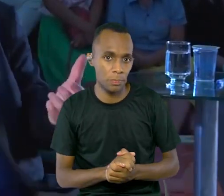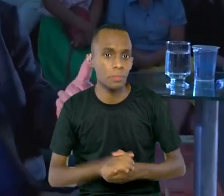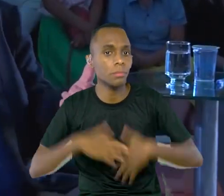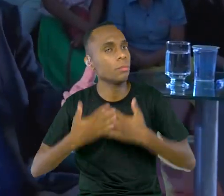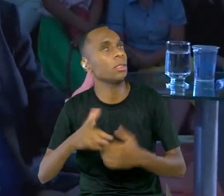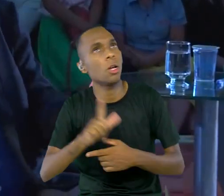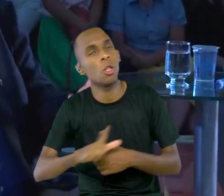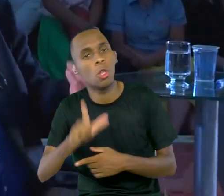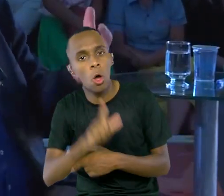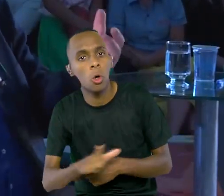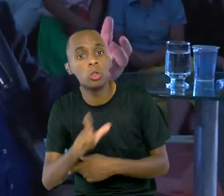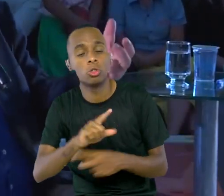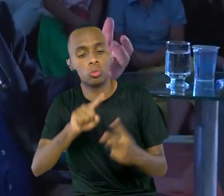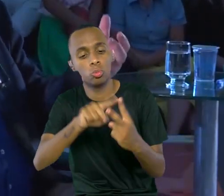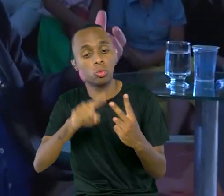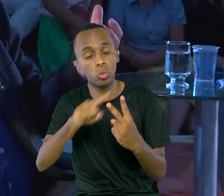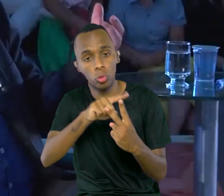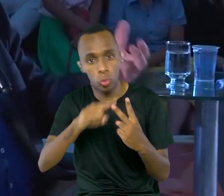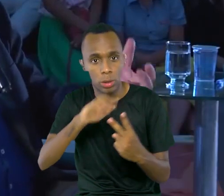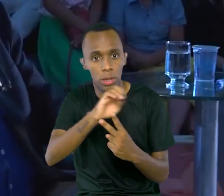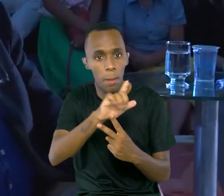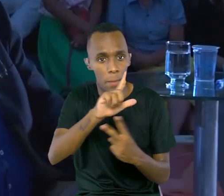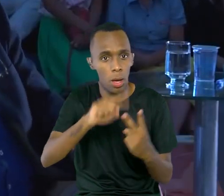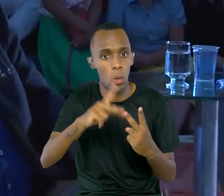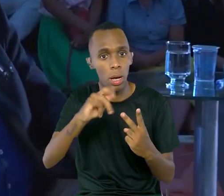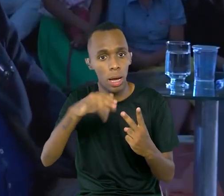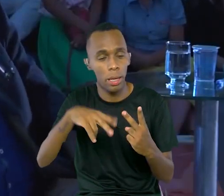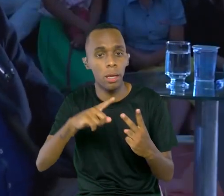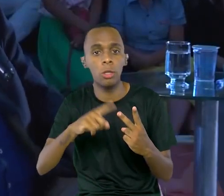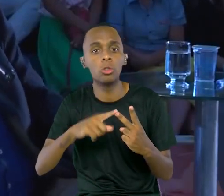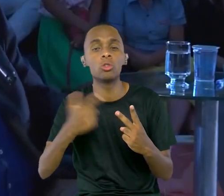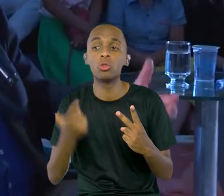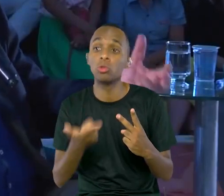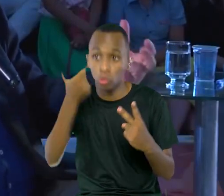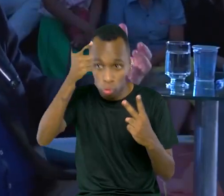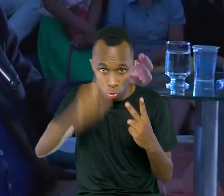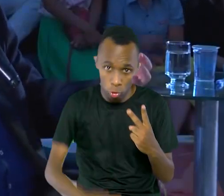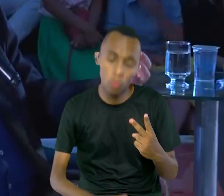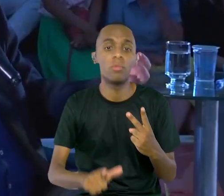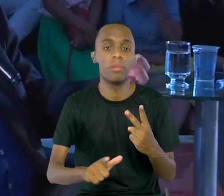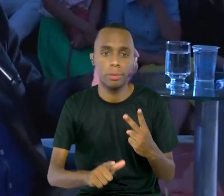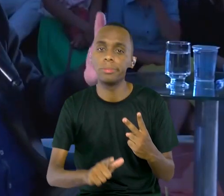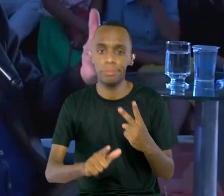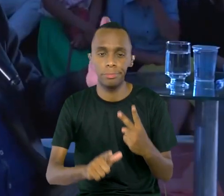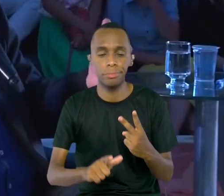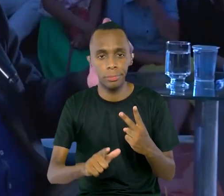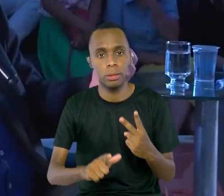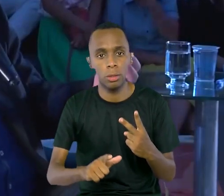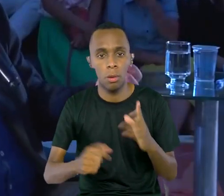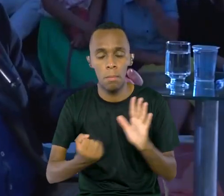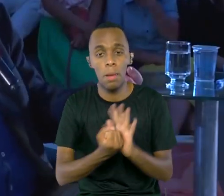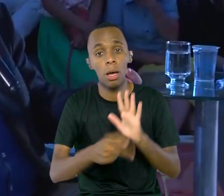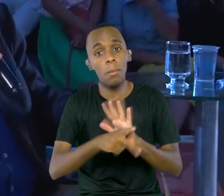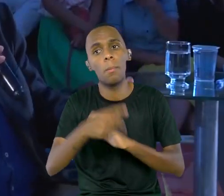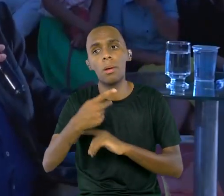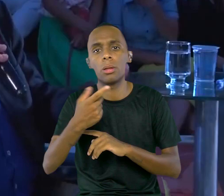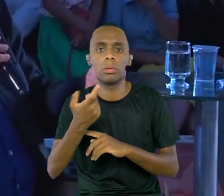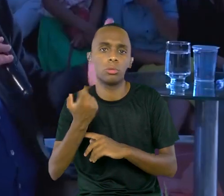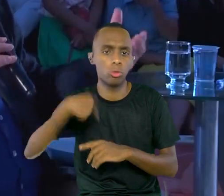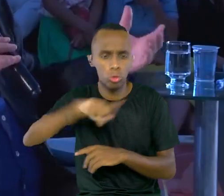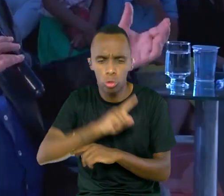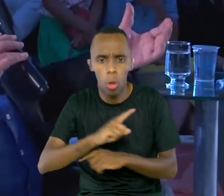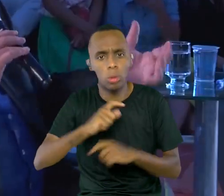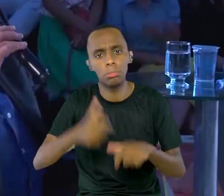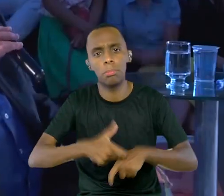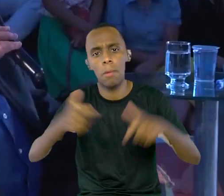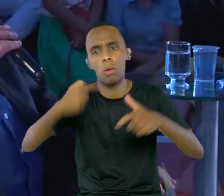possibilidade, né? E claro que esses dois irmãos, eles foram retomados na sua concepção por